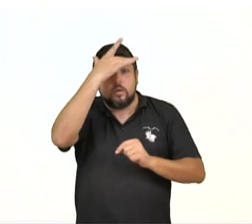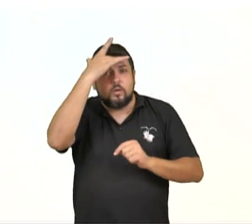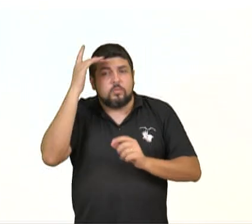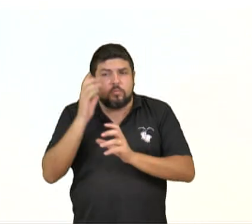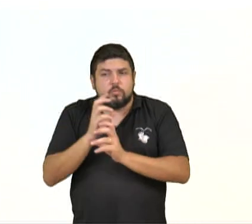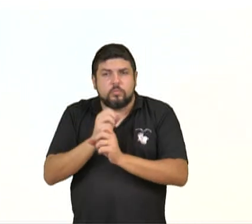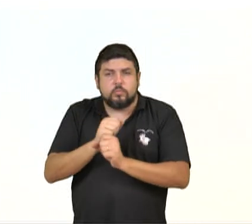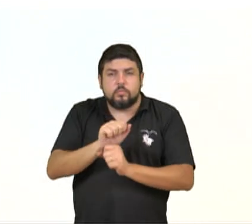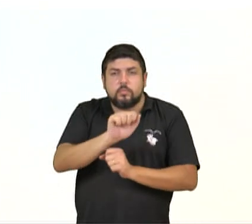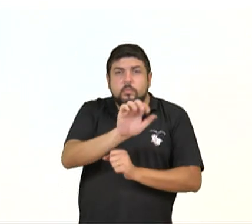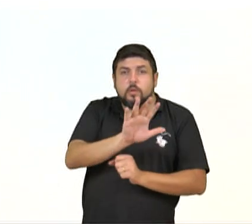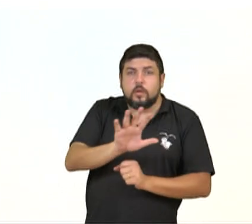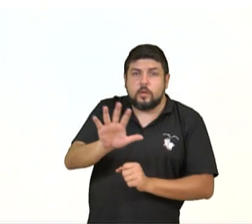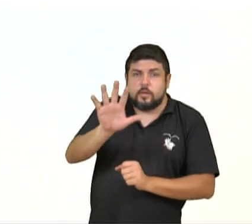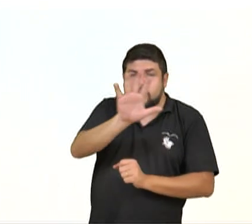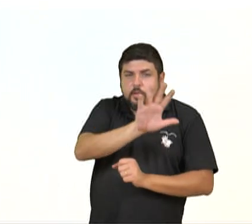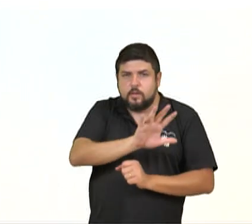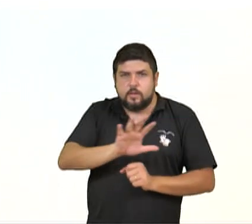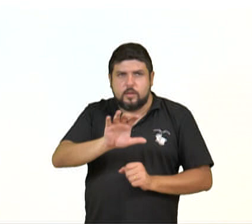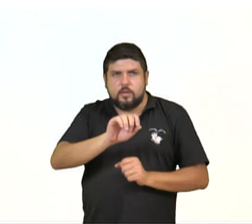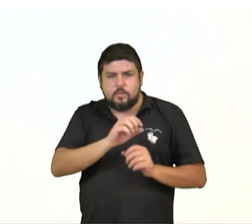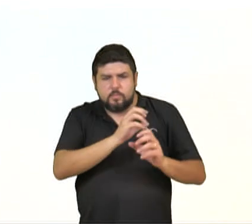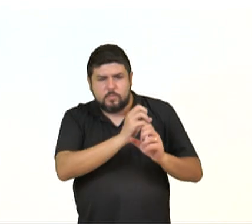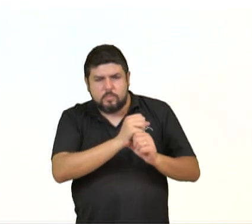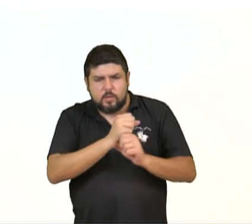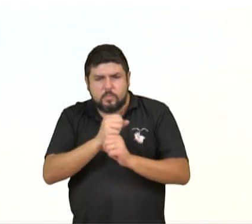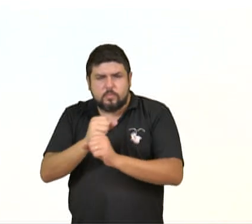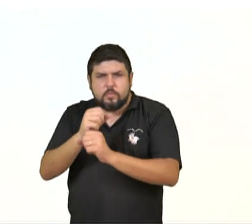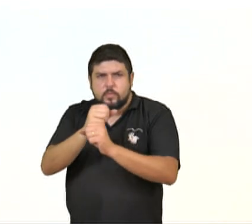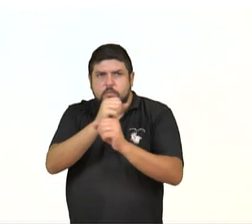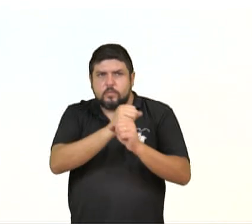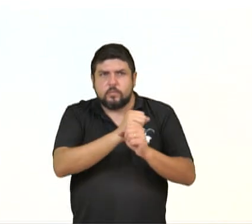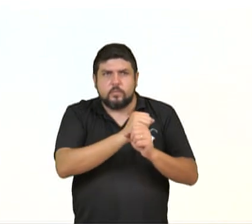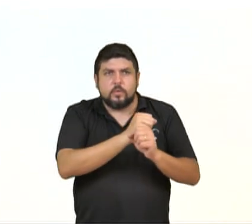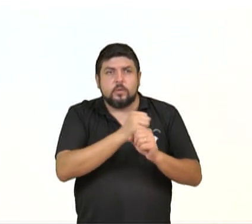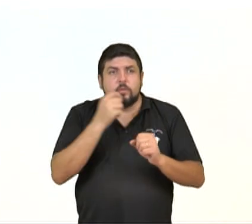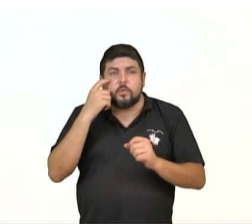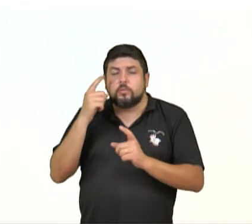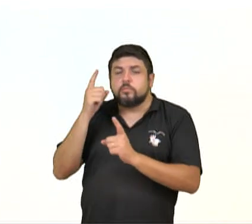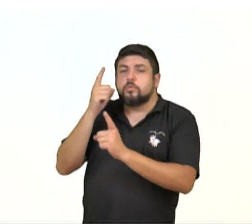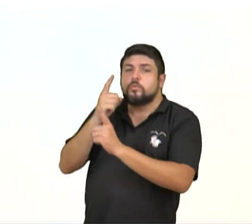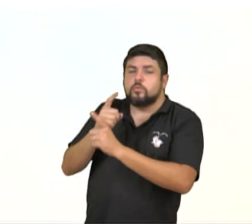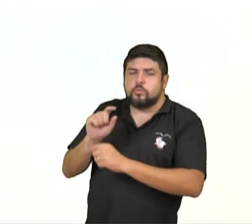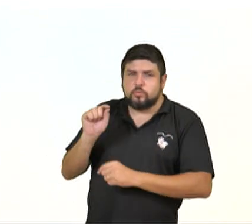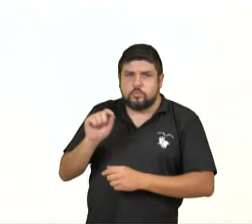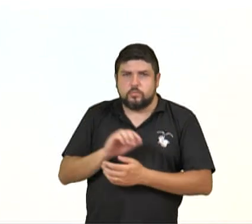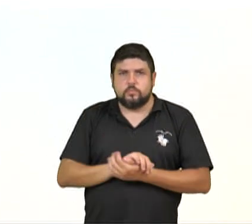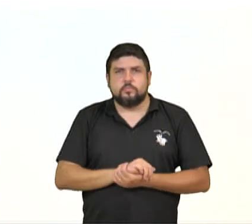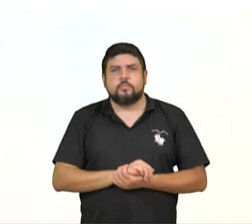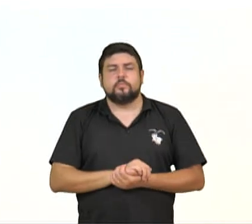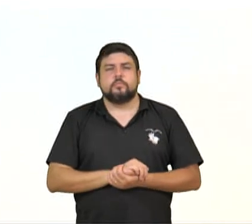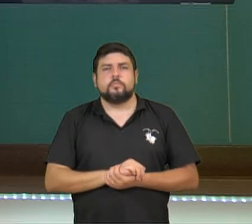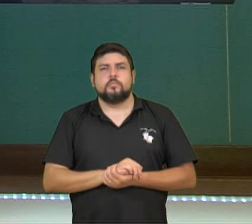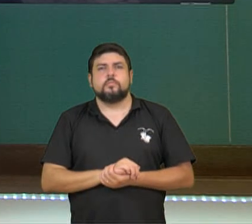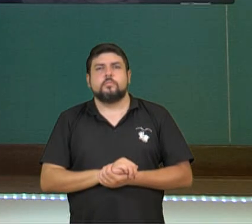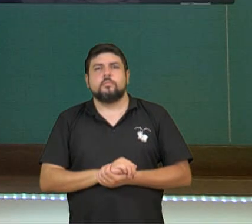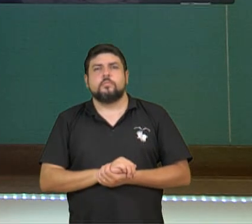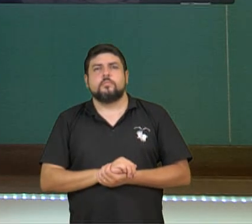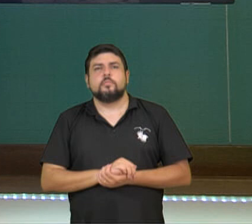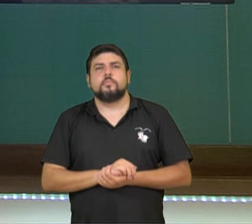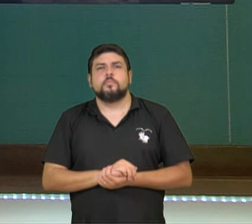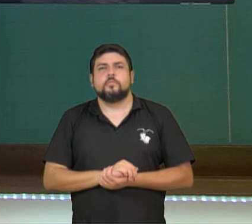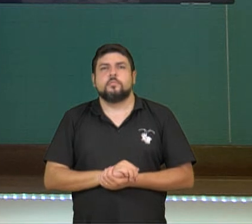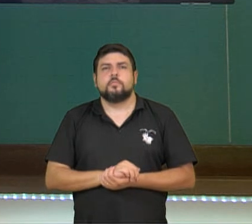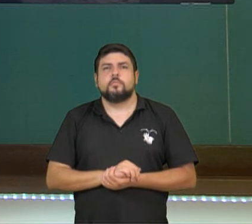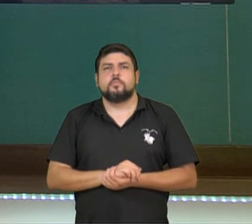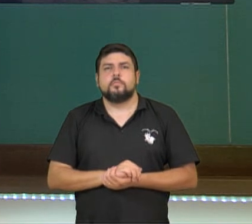de cada cômodo da casa, encontrando a seguinte expressão, ok? Vamos continuar lá no próximo slide.